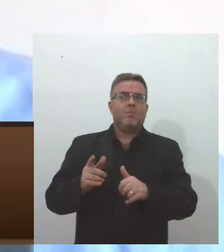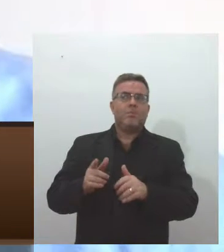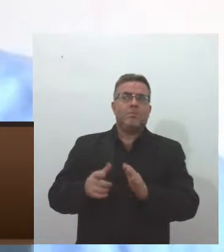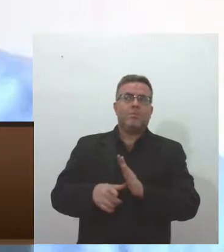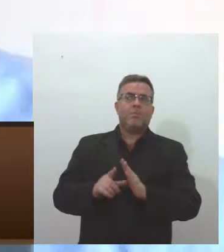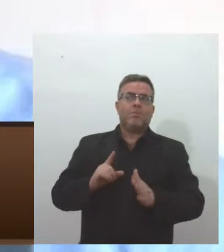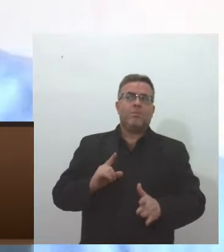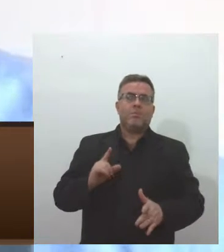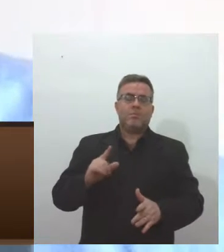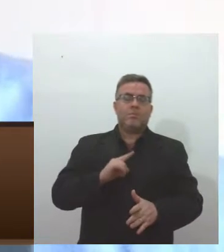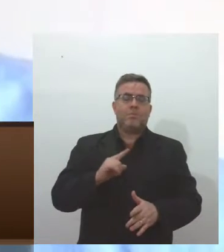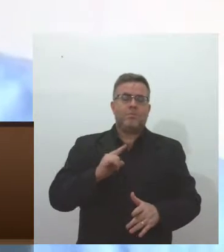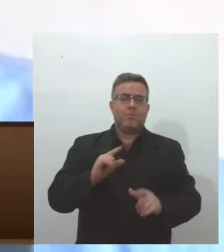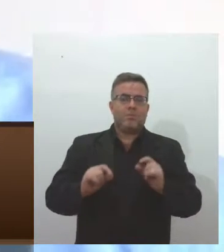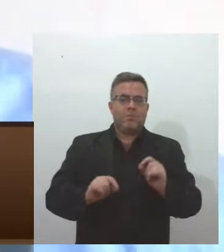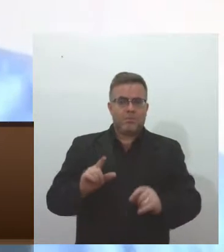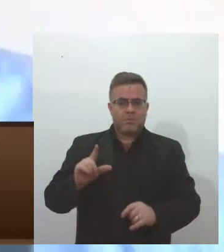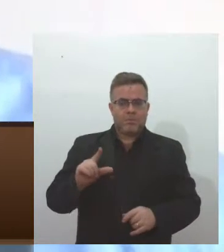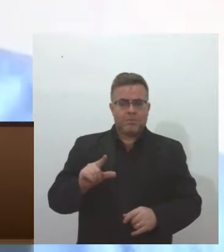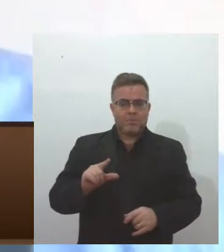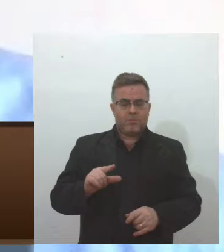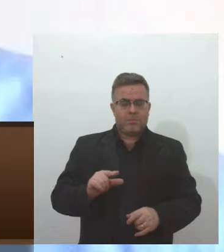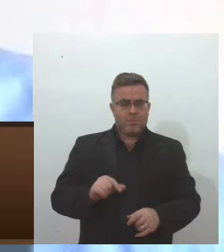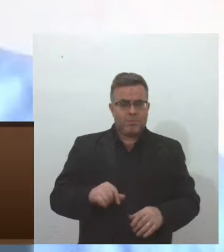aí uma diminuição drástica